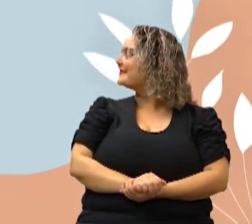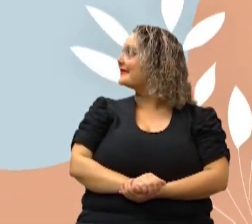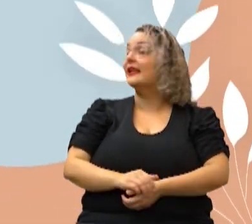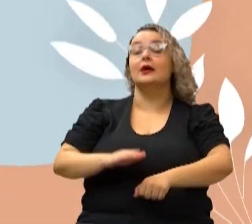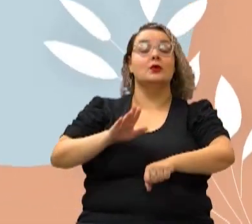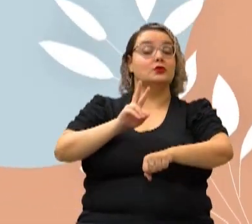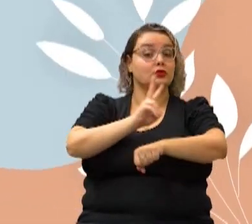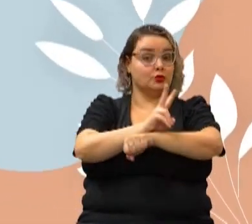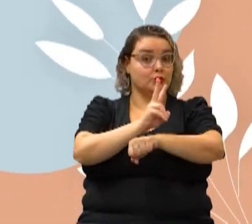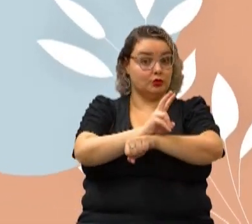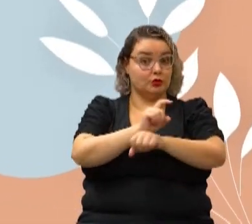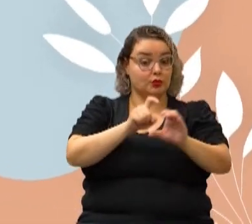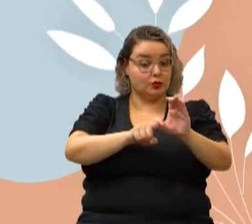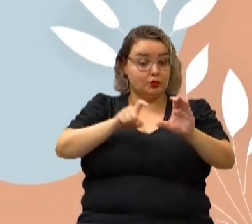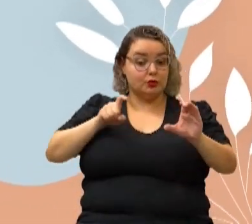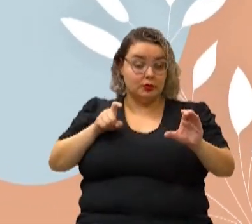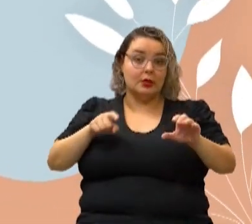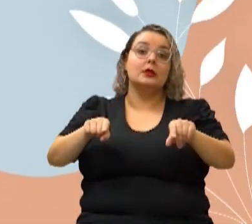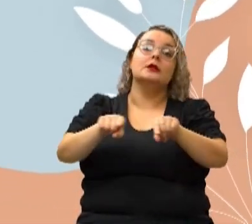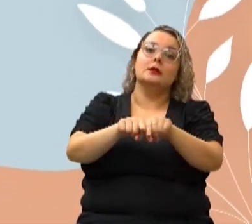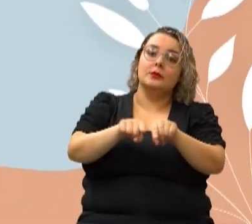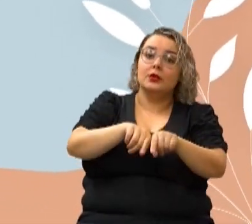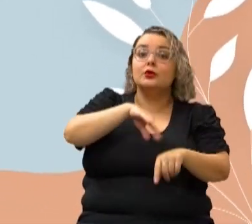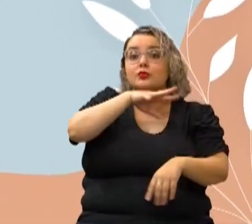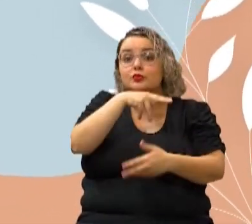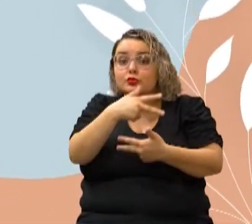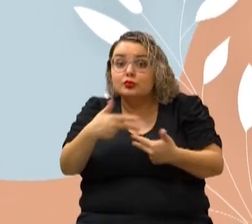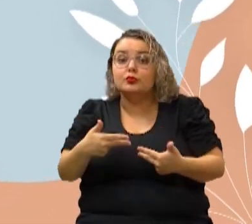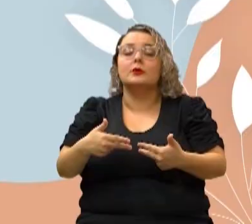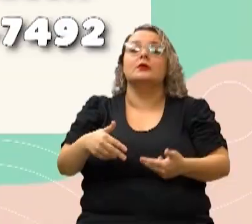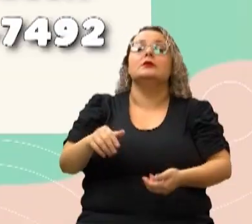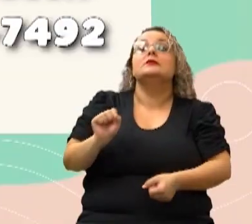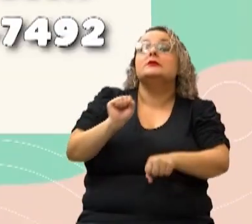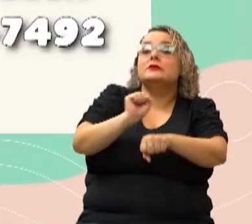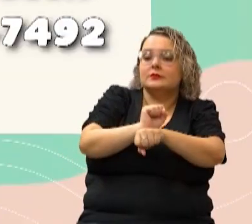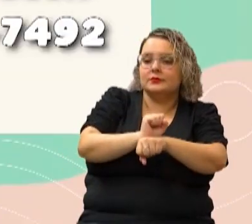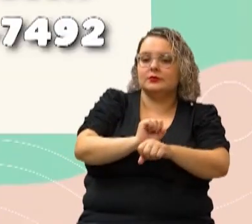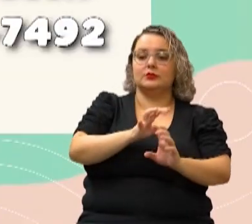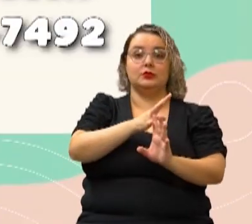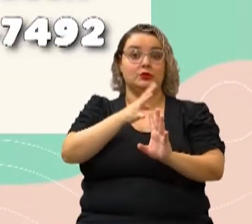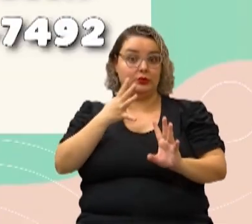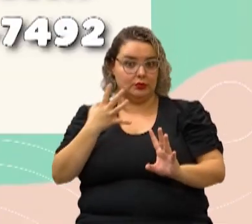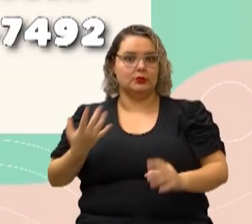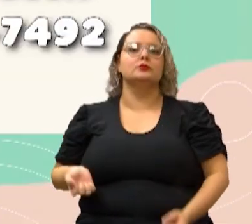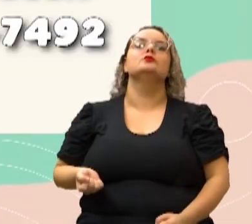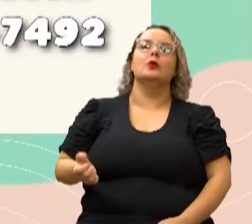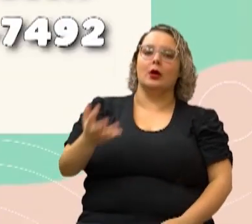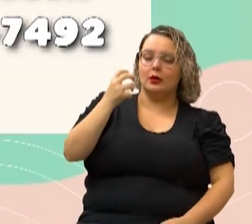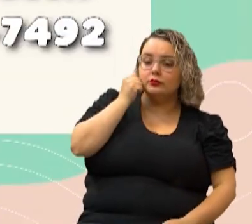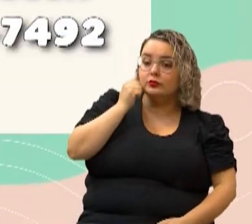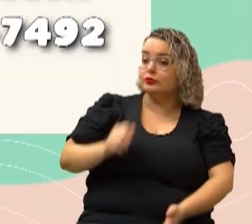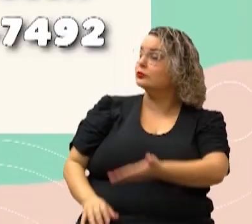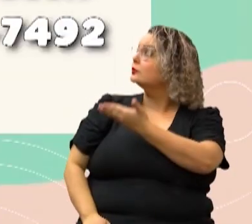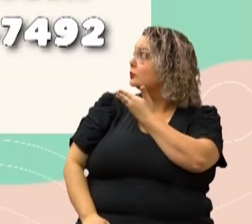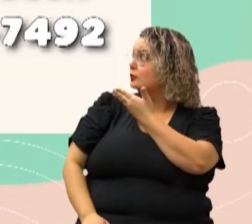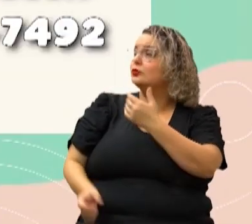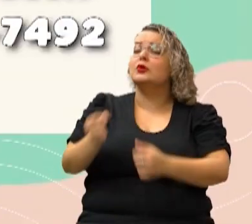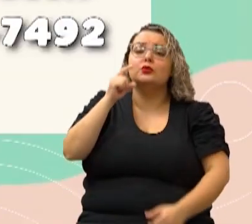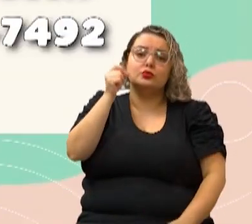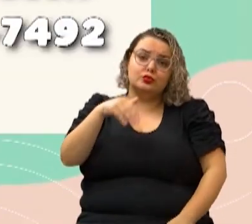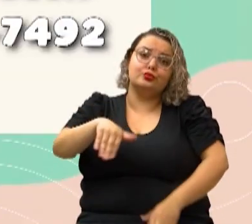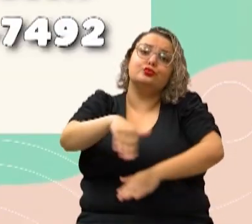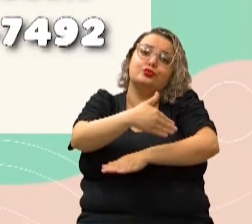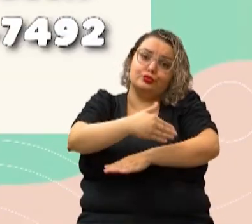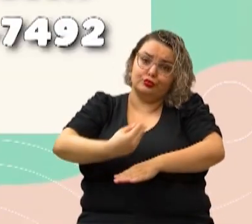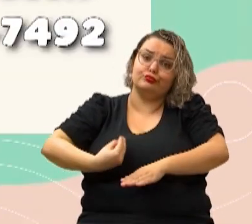Os protetores independentes também têm bichinhos esperando a adoção. Este é o Floquinho, um gatinho que viveu nas